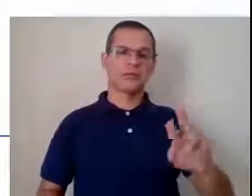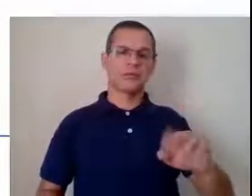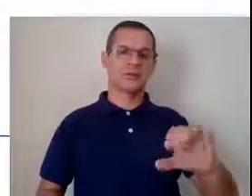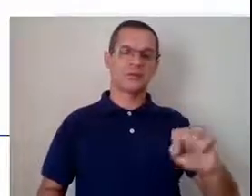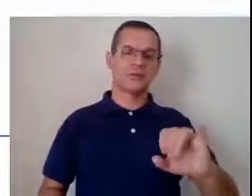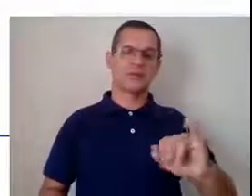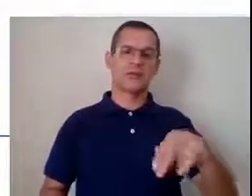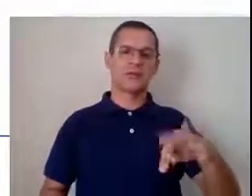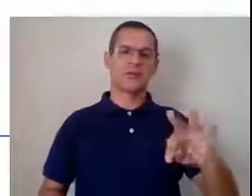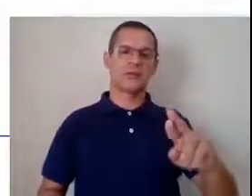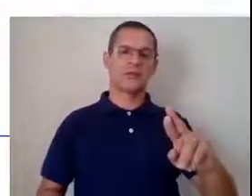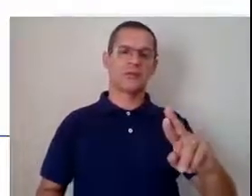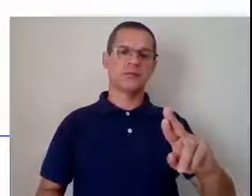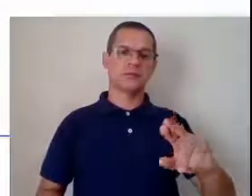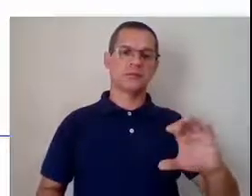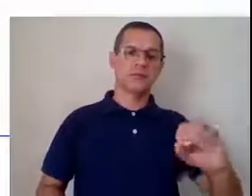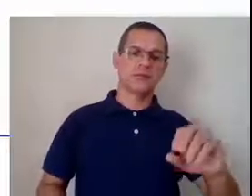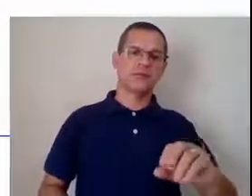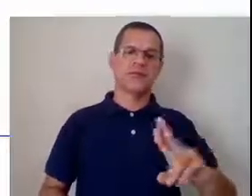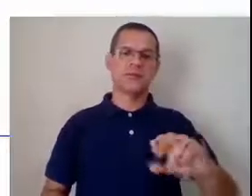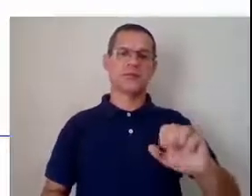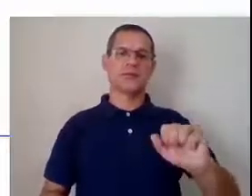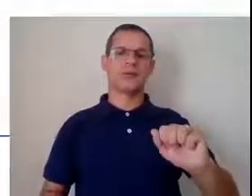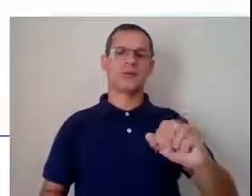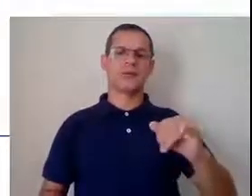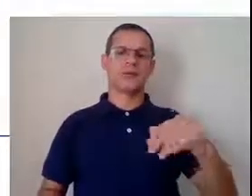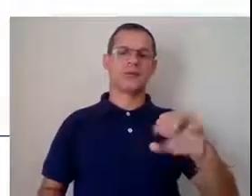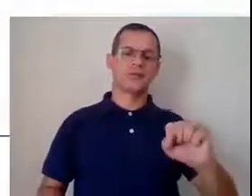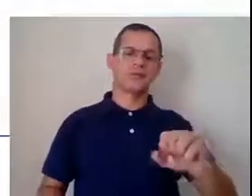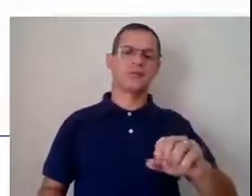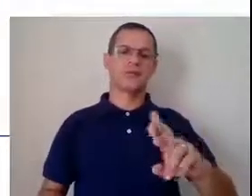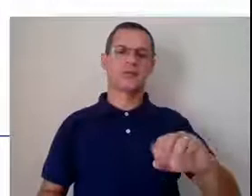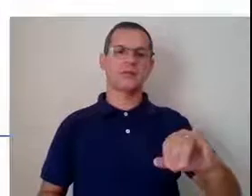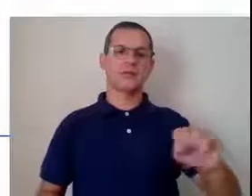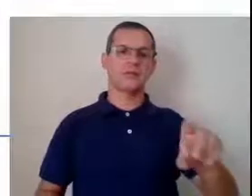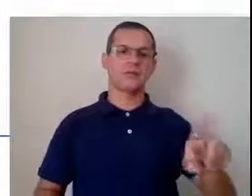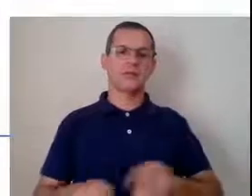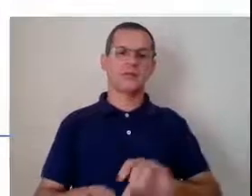os racionais, os reais, os irracionais aqui